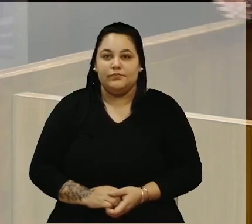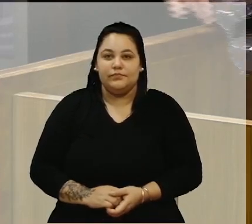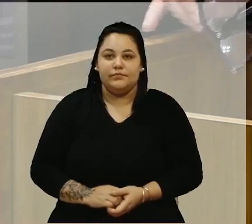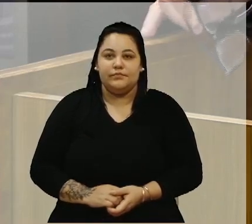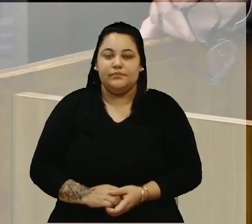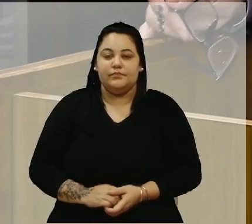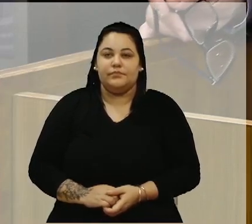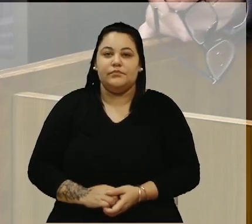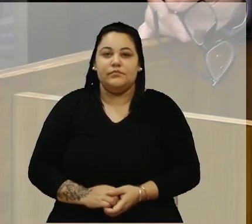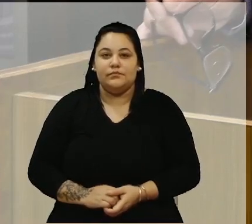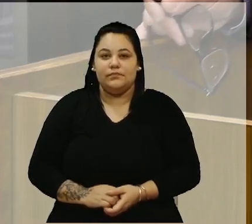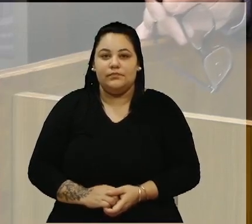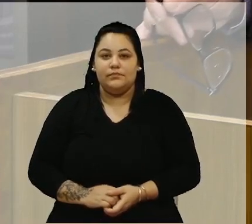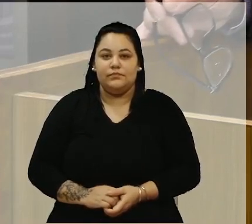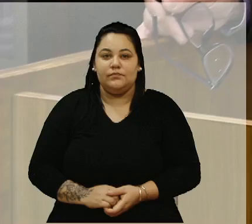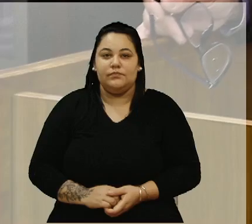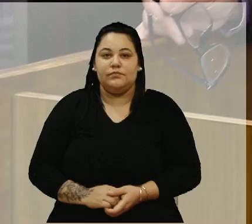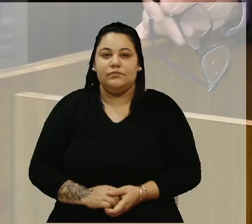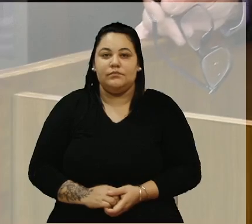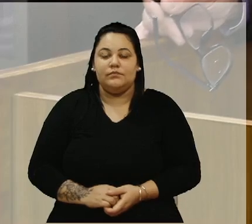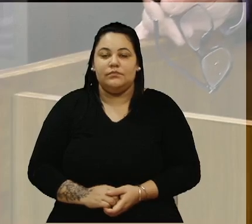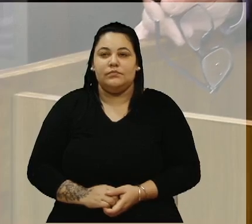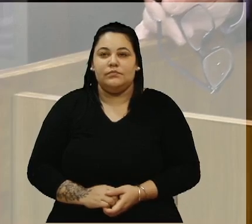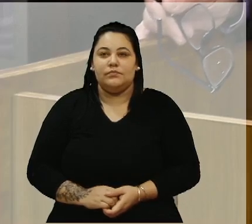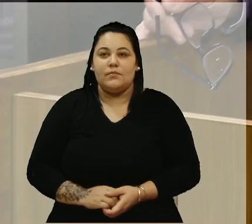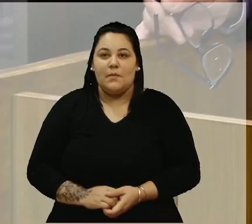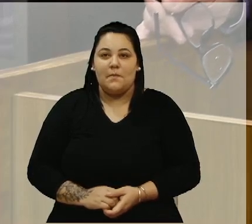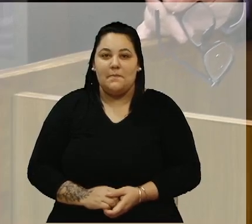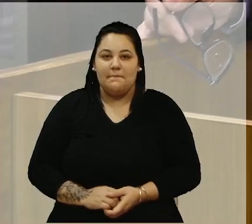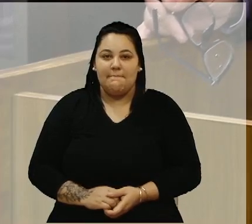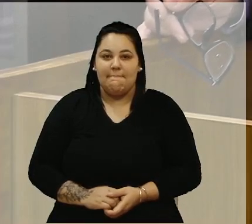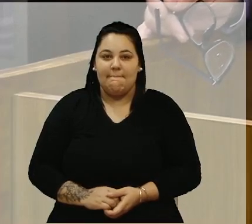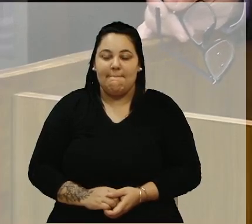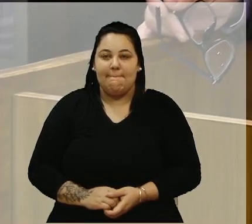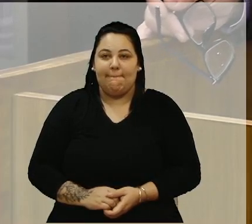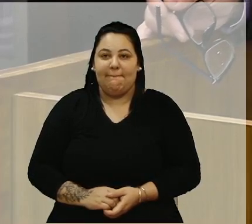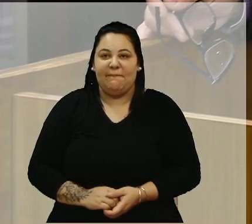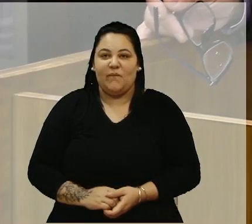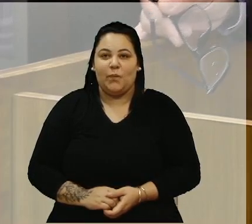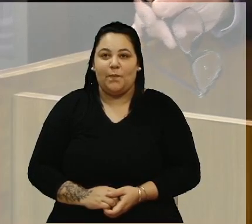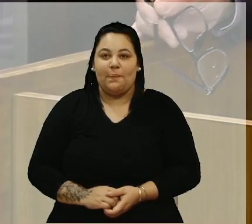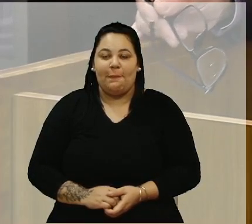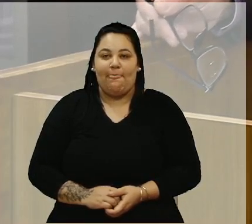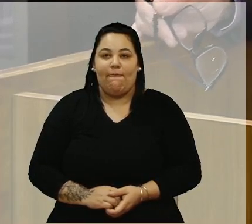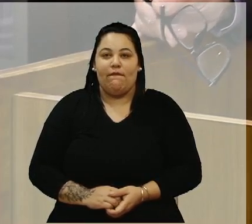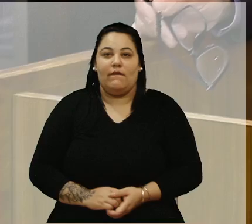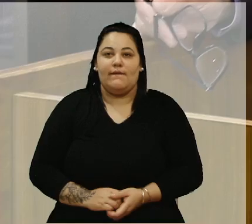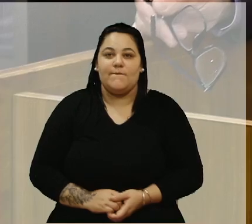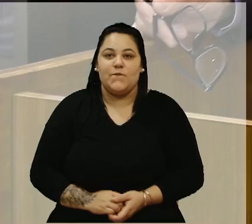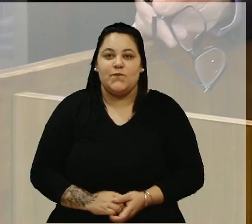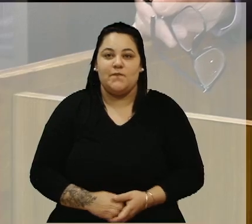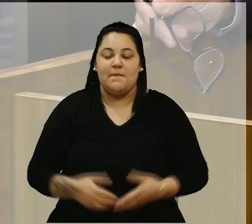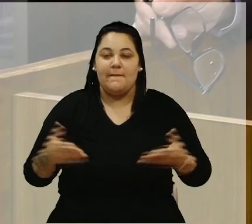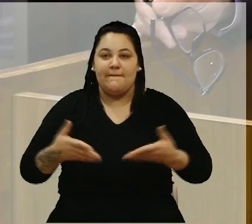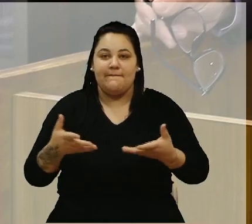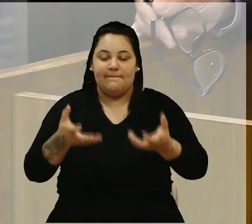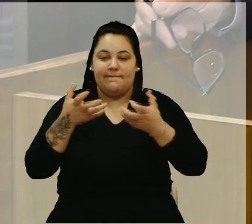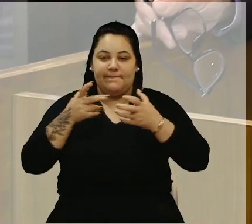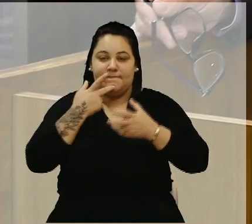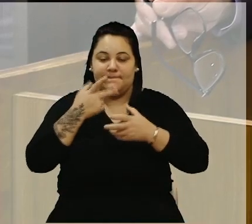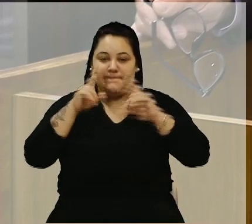Obrigado. Eu quero hoje falar no tema da saúde